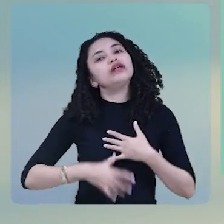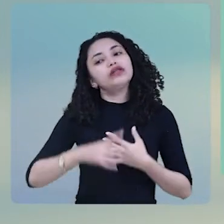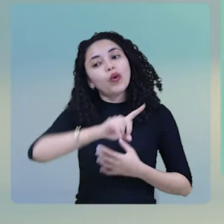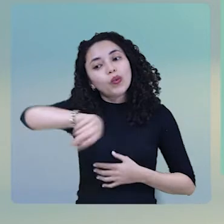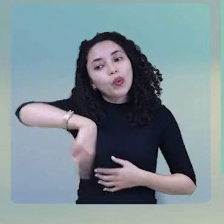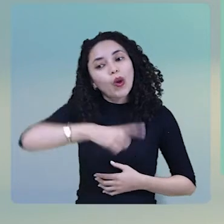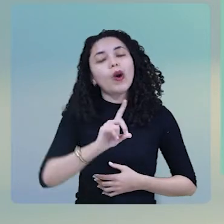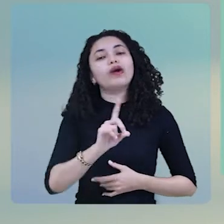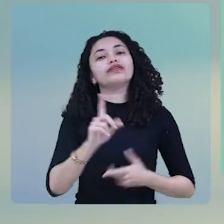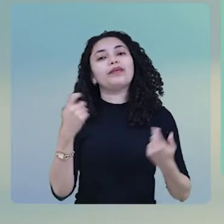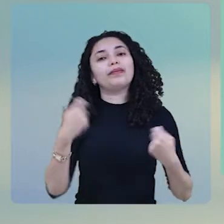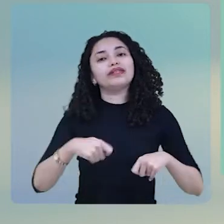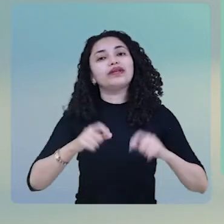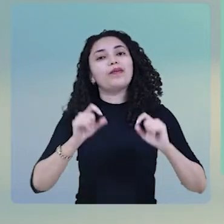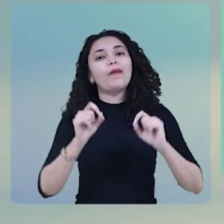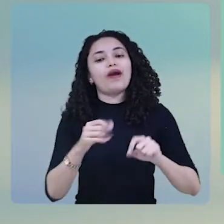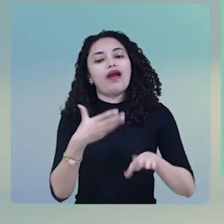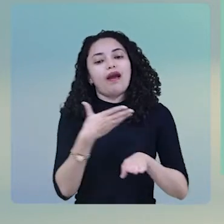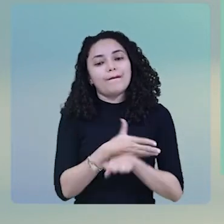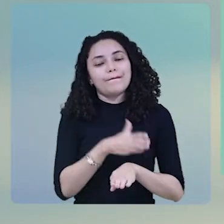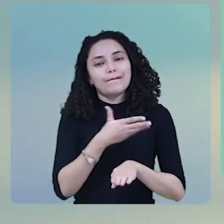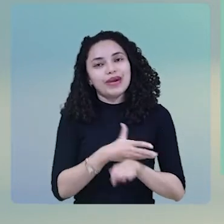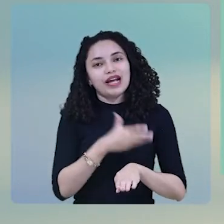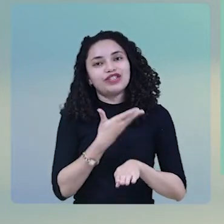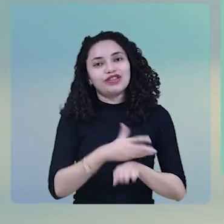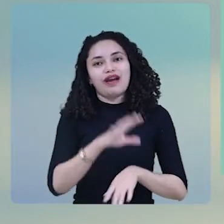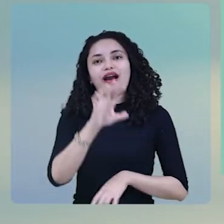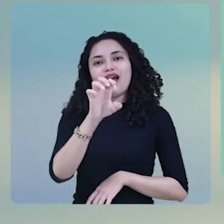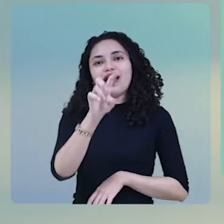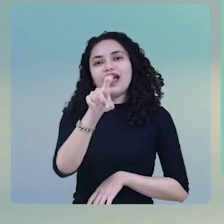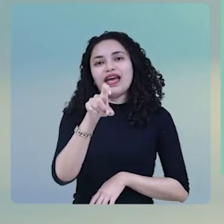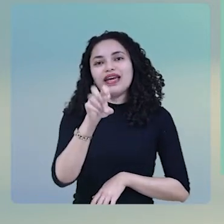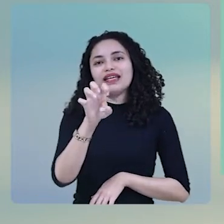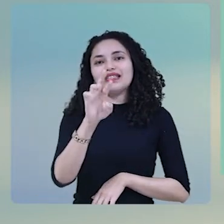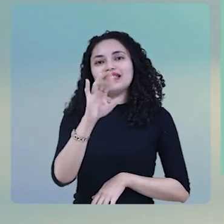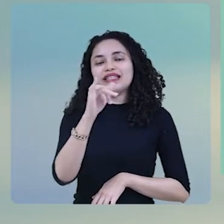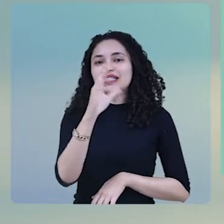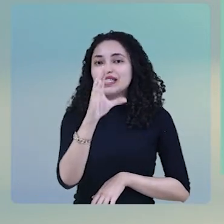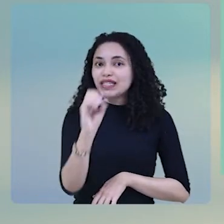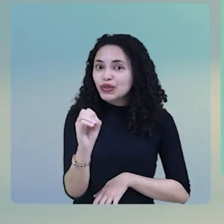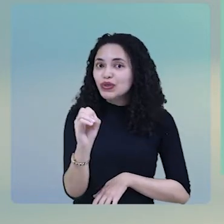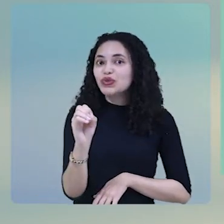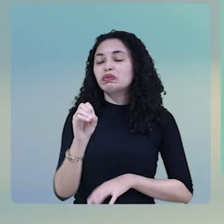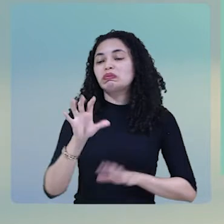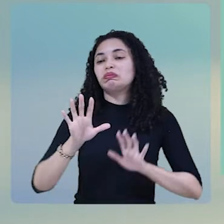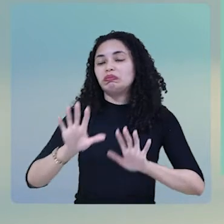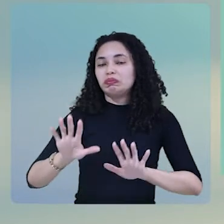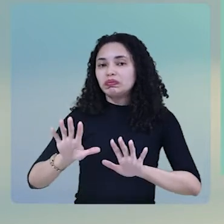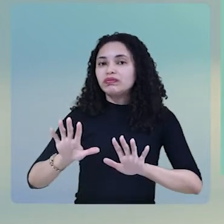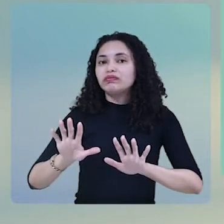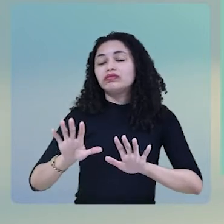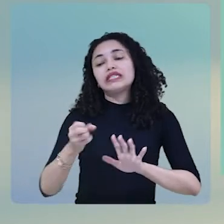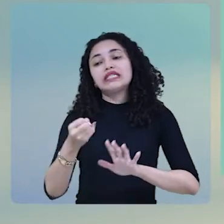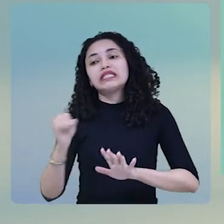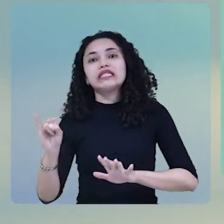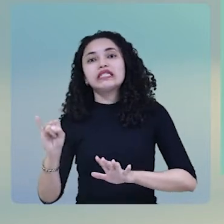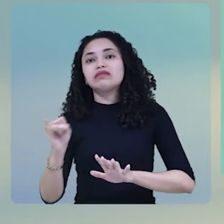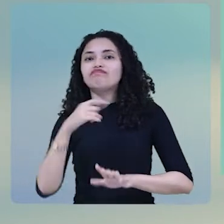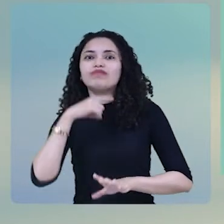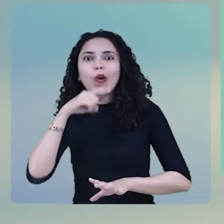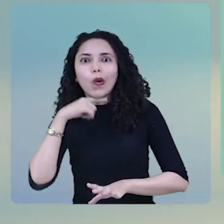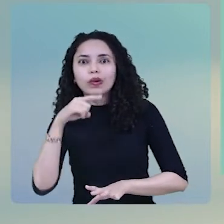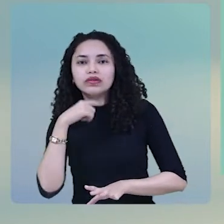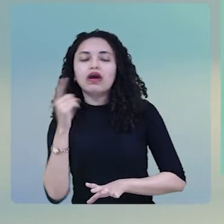exercício físico, mas se não pudermos praticar exercício, continuemos realizando as nossas atividades